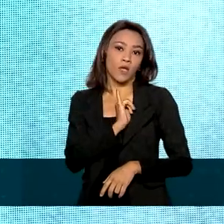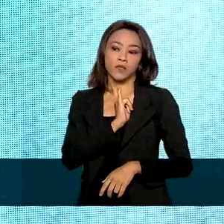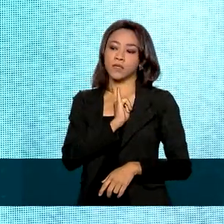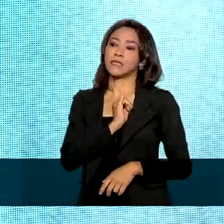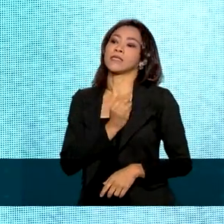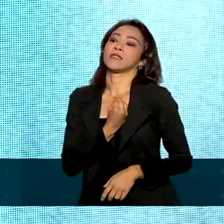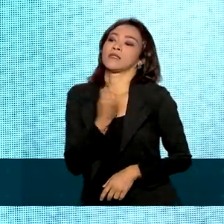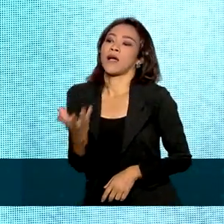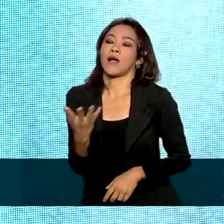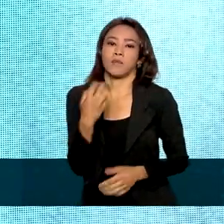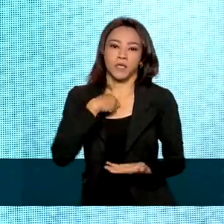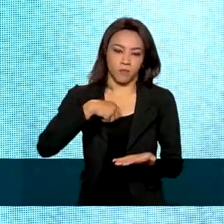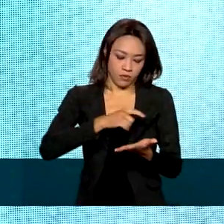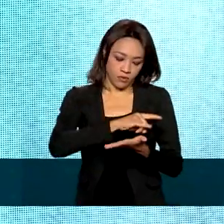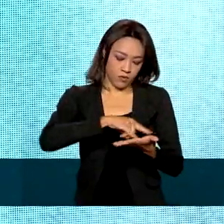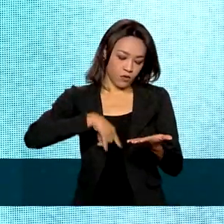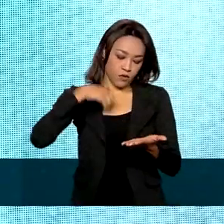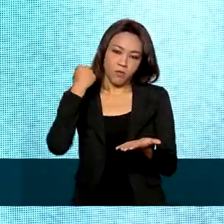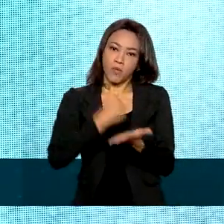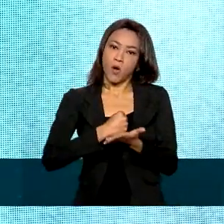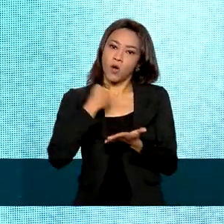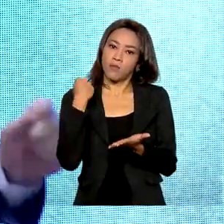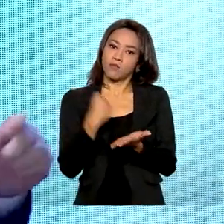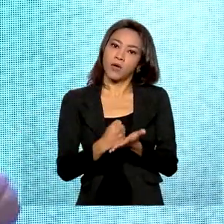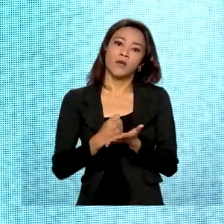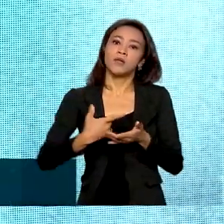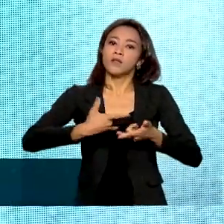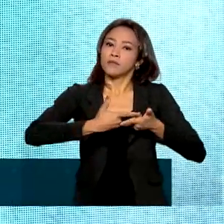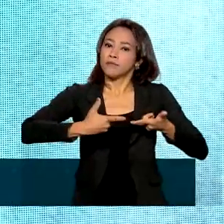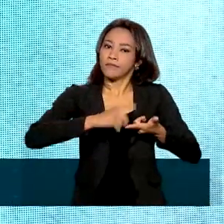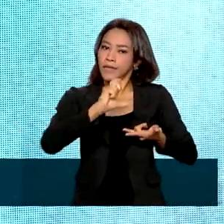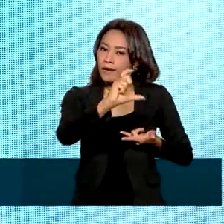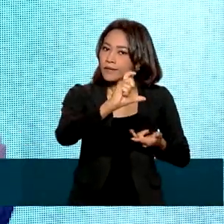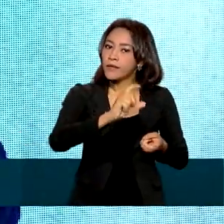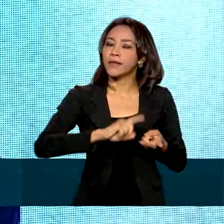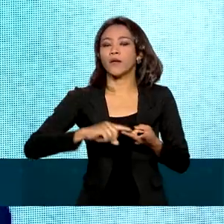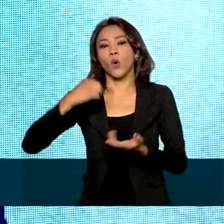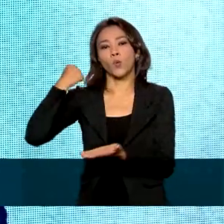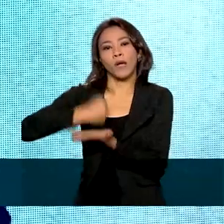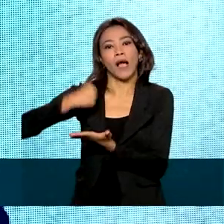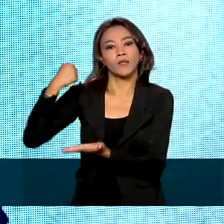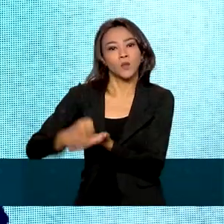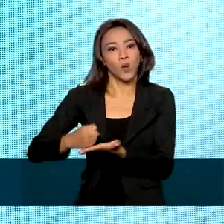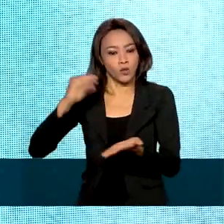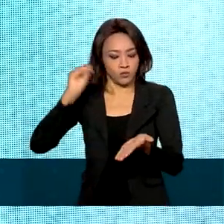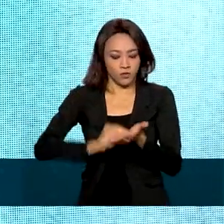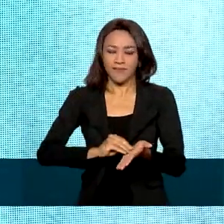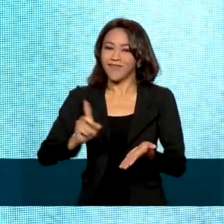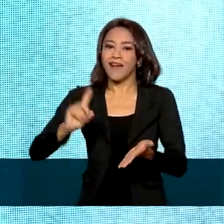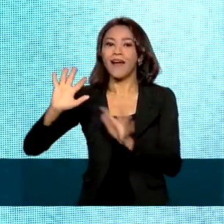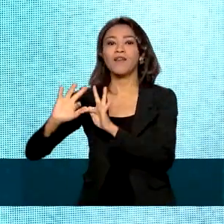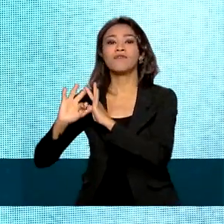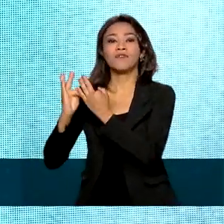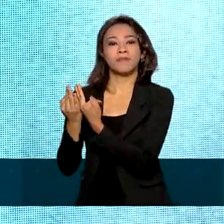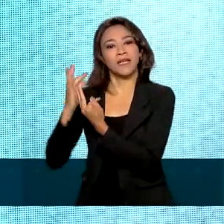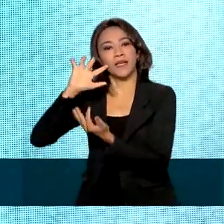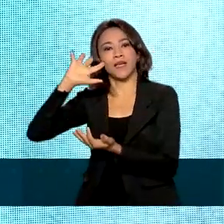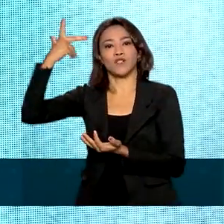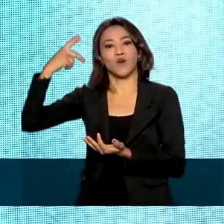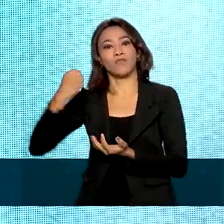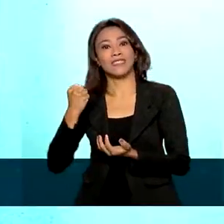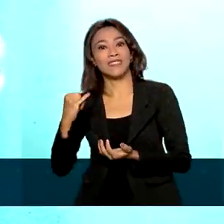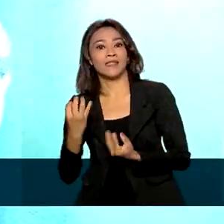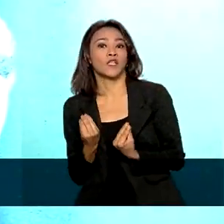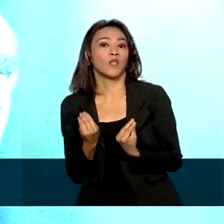estar registrado na sua carteira nacional de habilitação, não basta ter um registro em cartório. A família é quem tem a aprovar e dar a palavra final